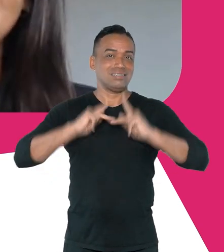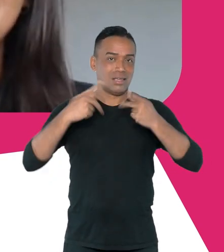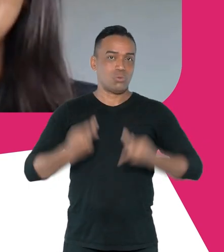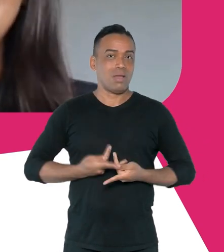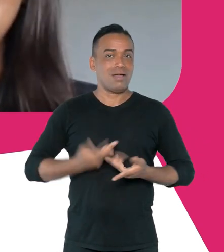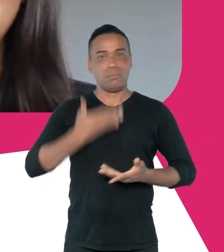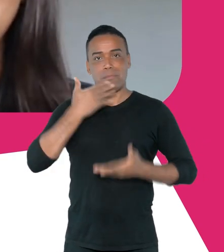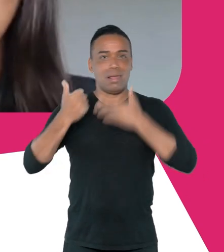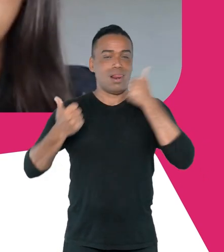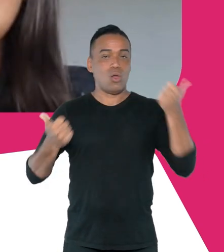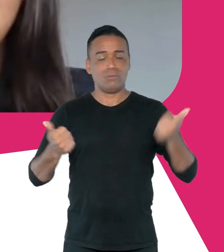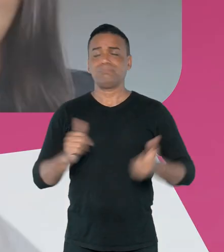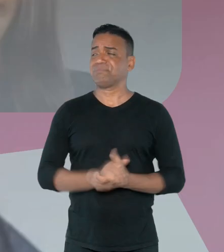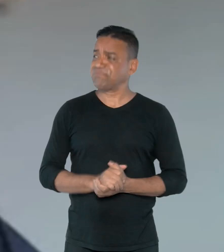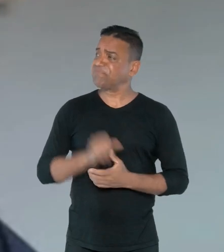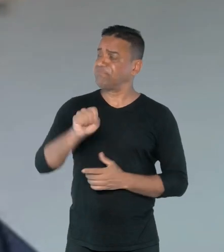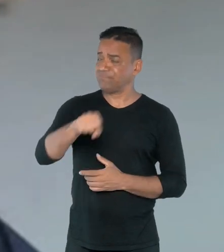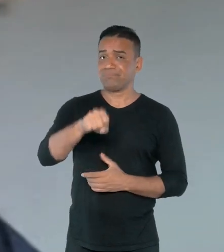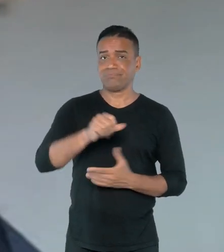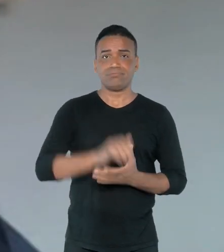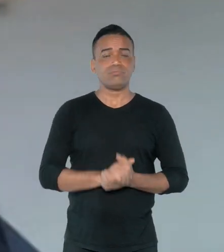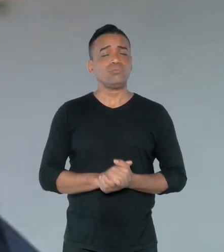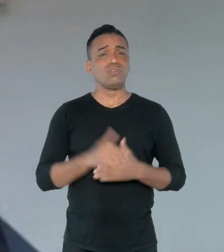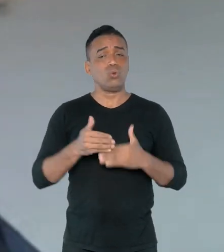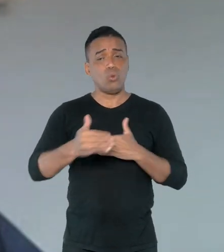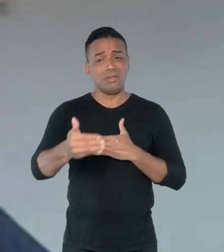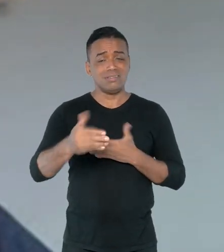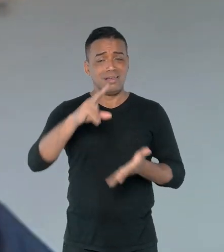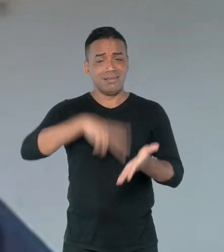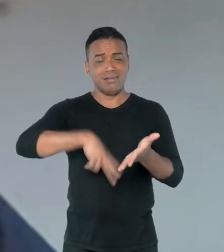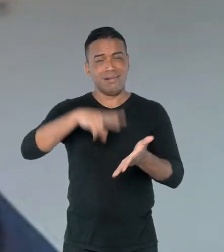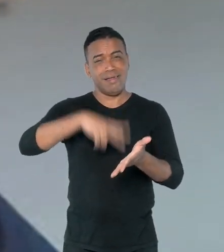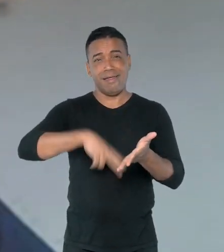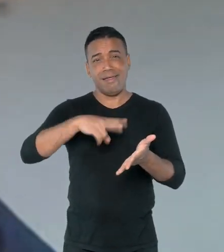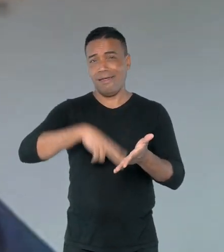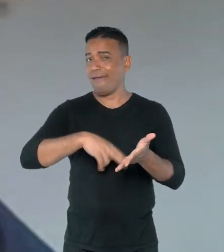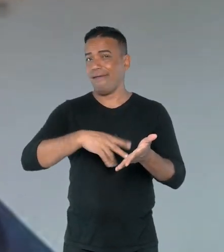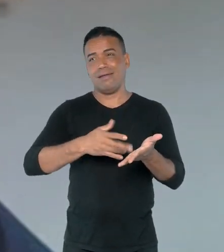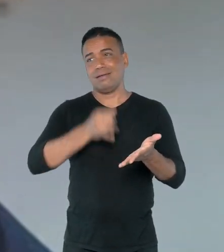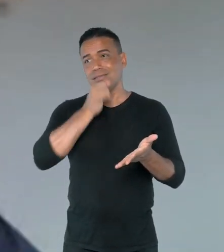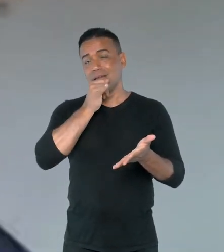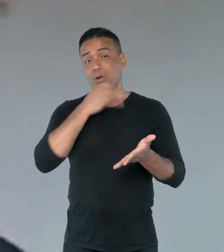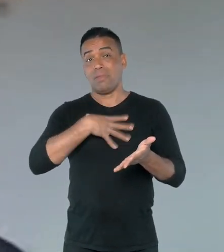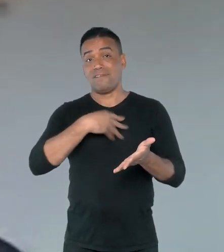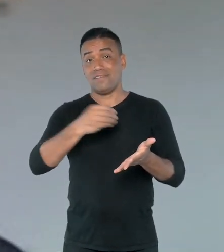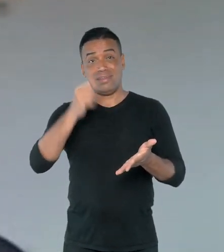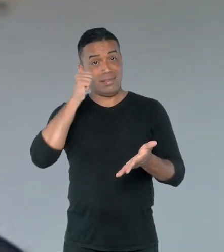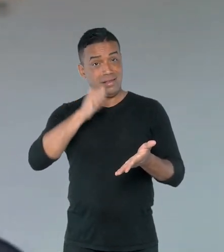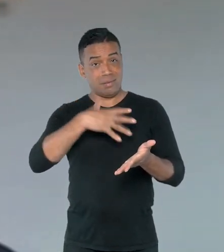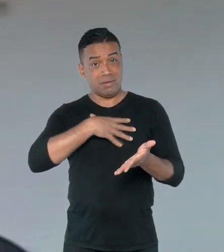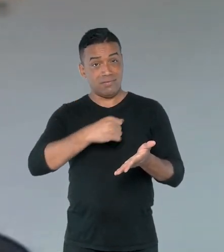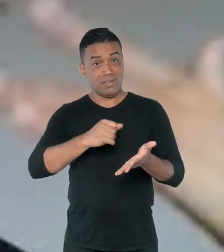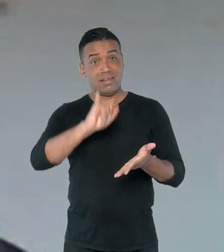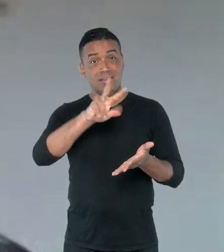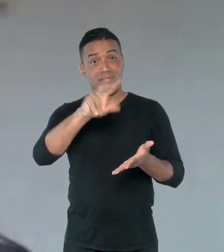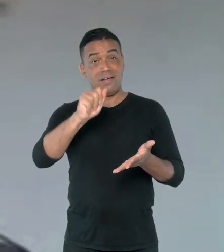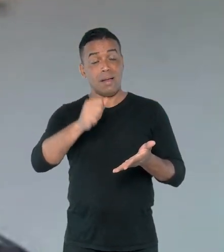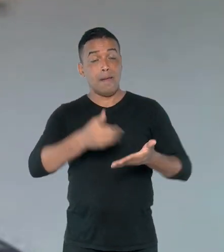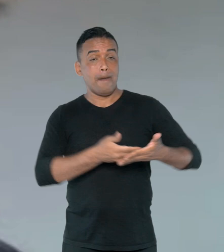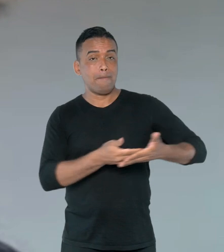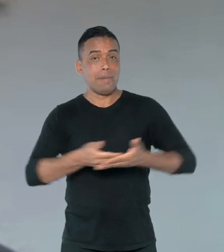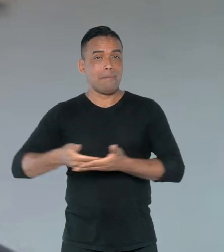Sim. Eu comecei a ler para minha filha desde que ela era um bebezinho, assim, né? Antes dela